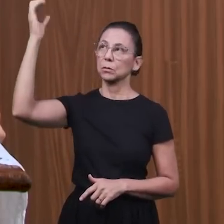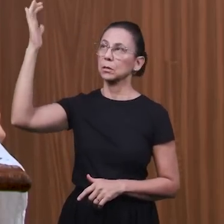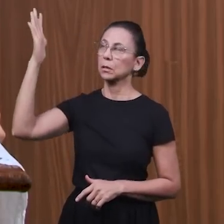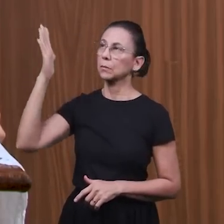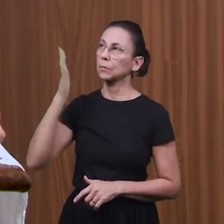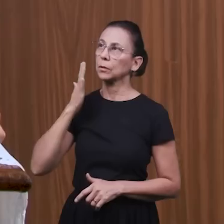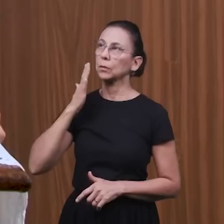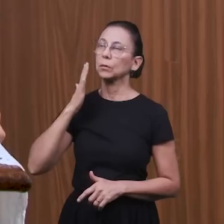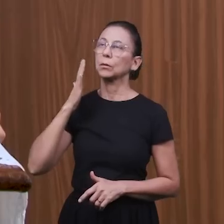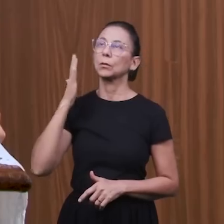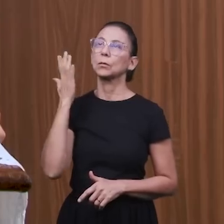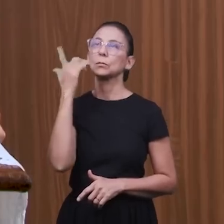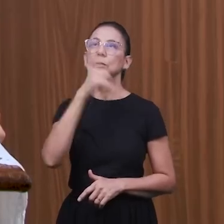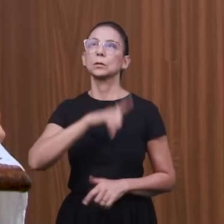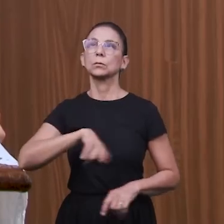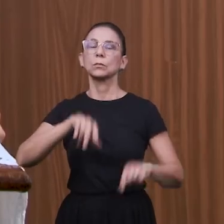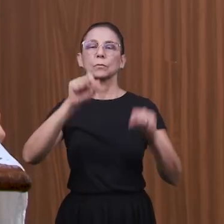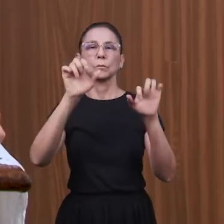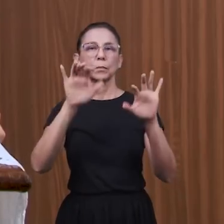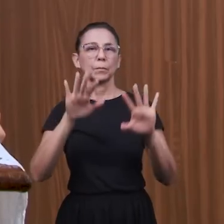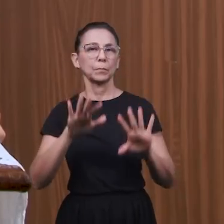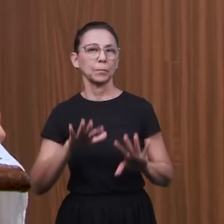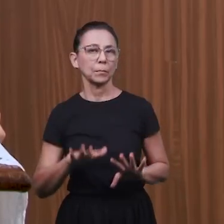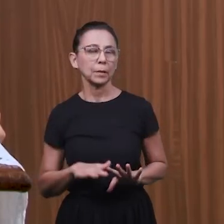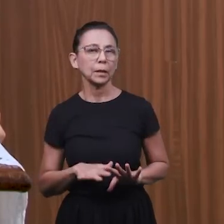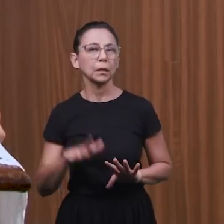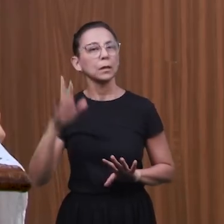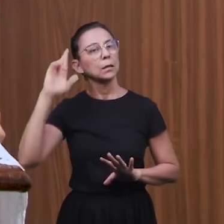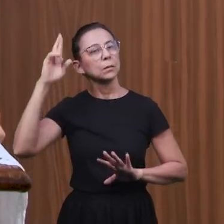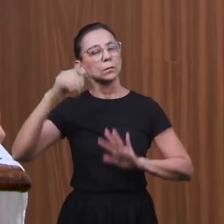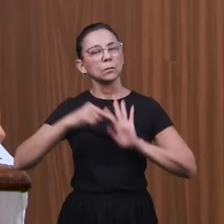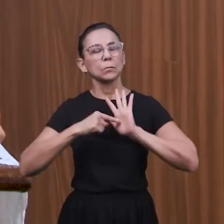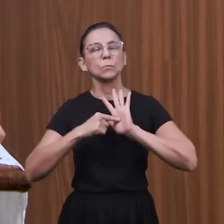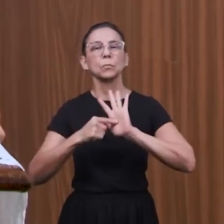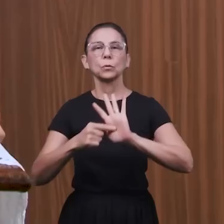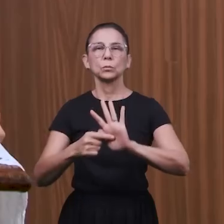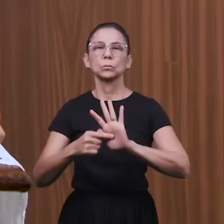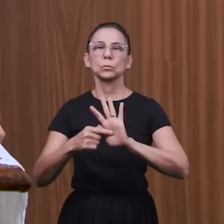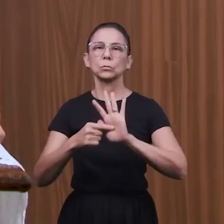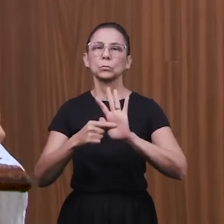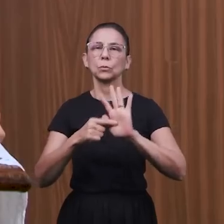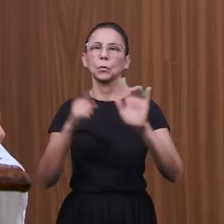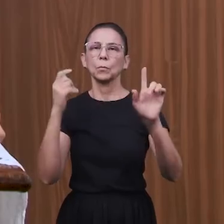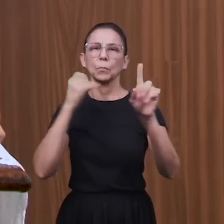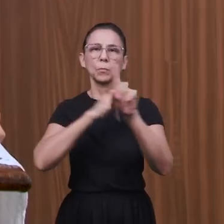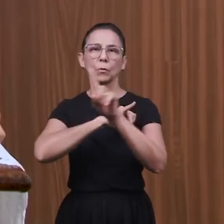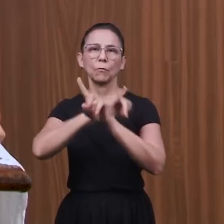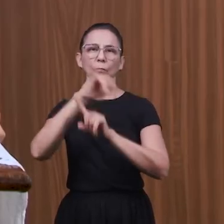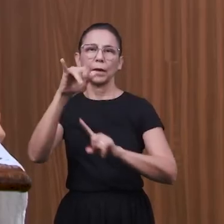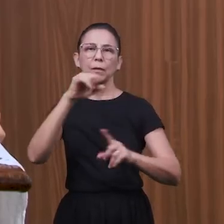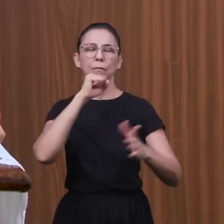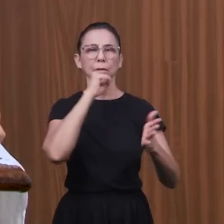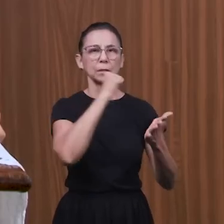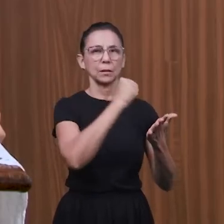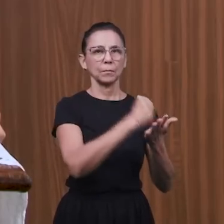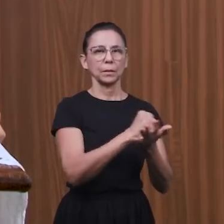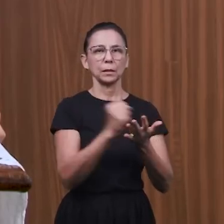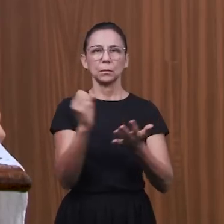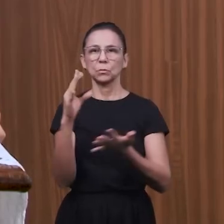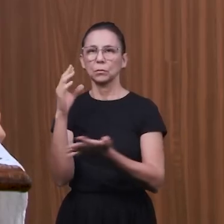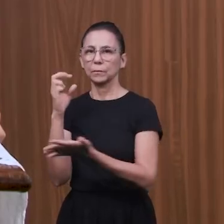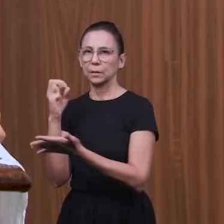revelou, renovou, o Senhor mostrou todo o seu caráter profético maravilhoso que o homem